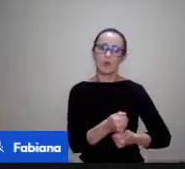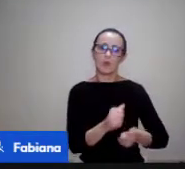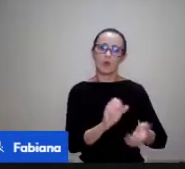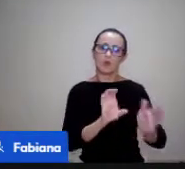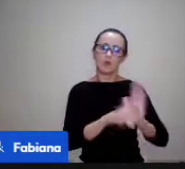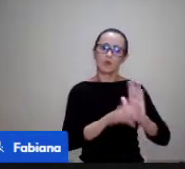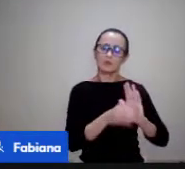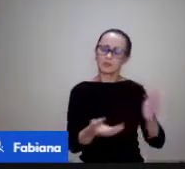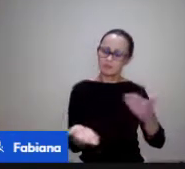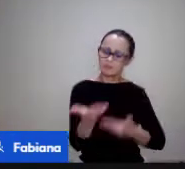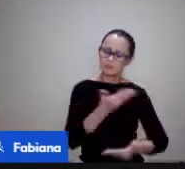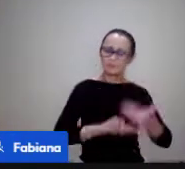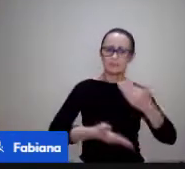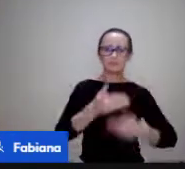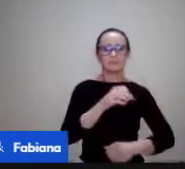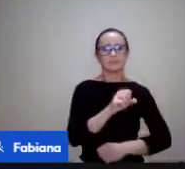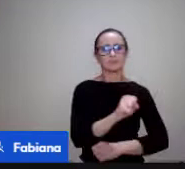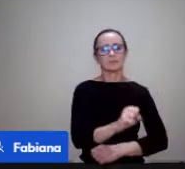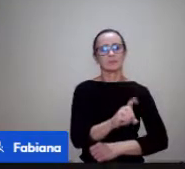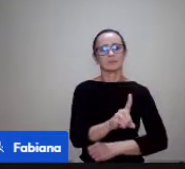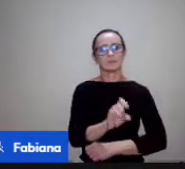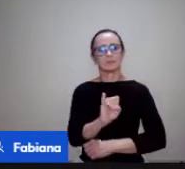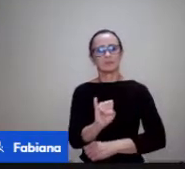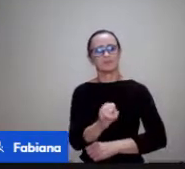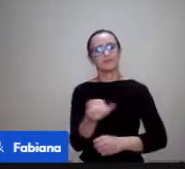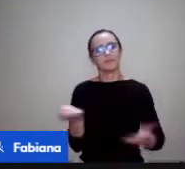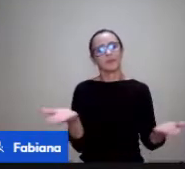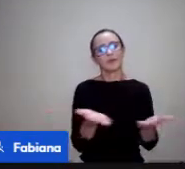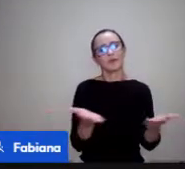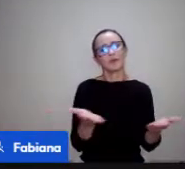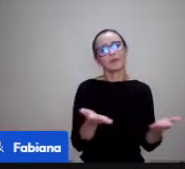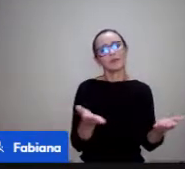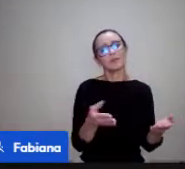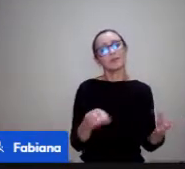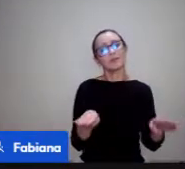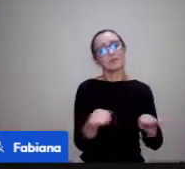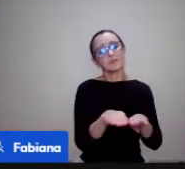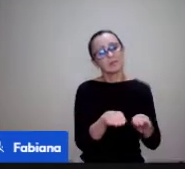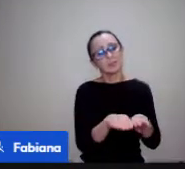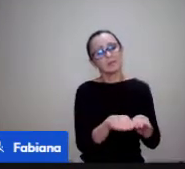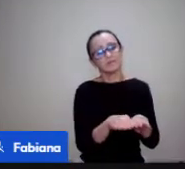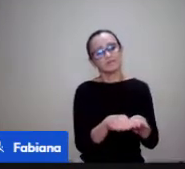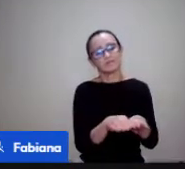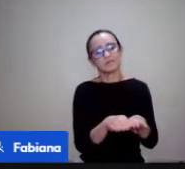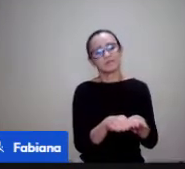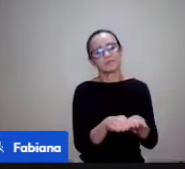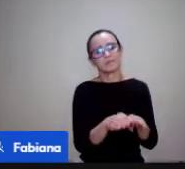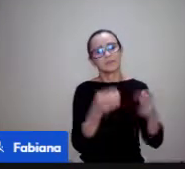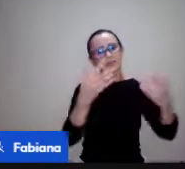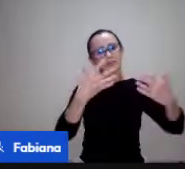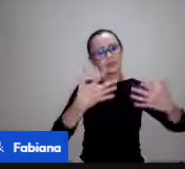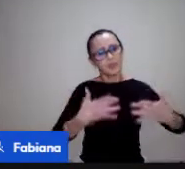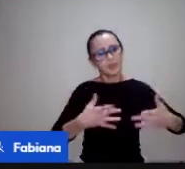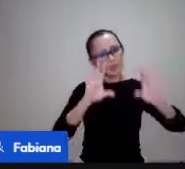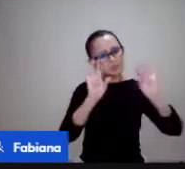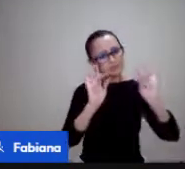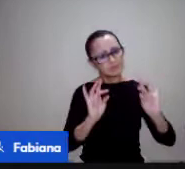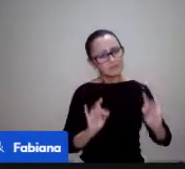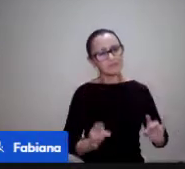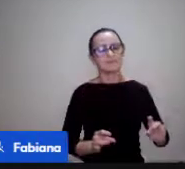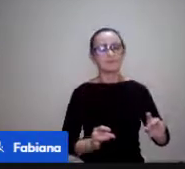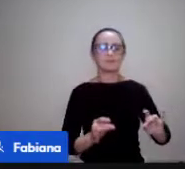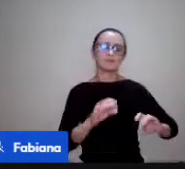SDI. Mas agora, nossa proposta é desenvolver a língua portuguesa e matemática, tendo em vista a 2